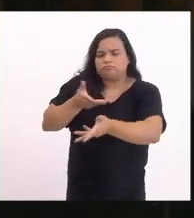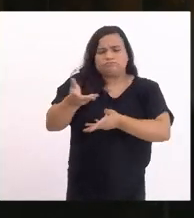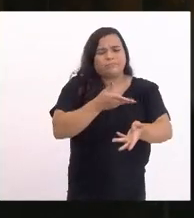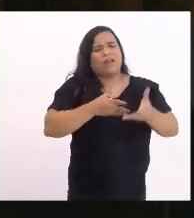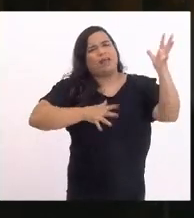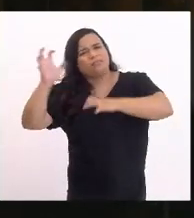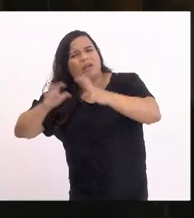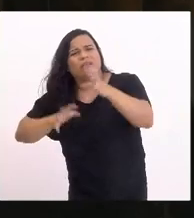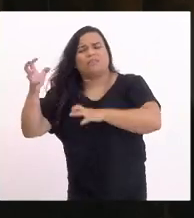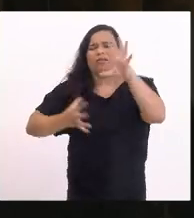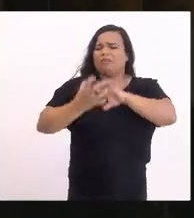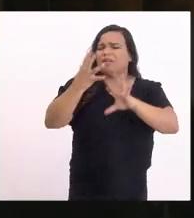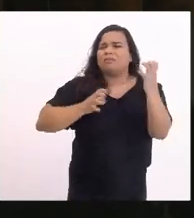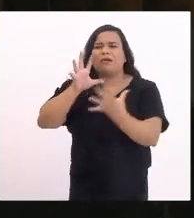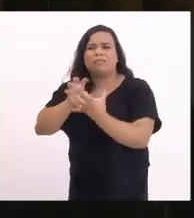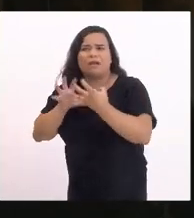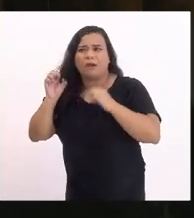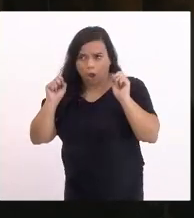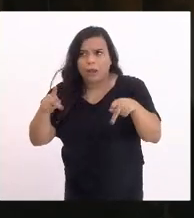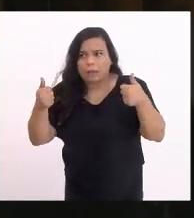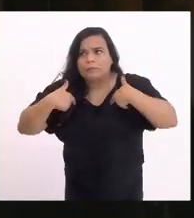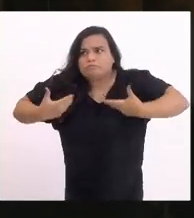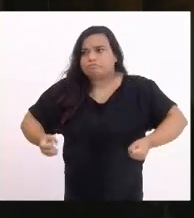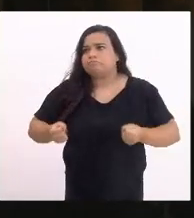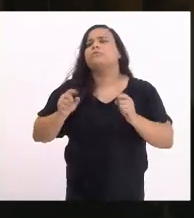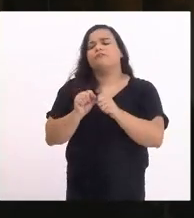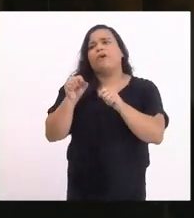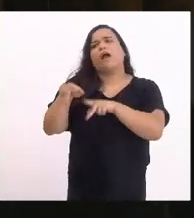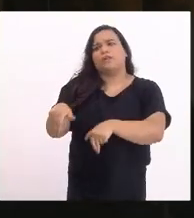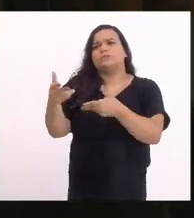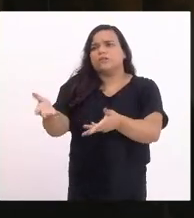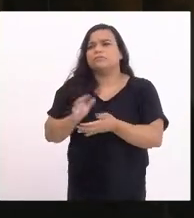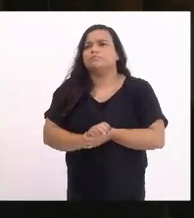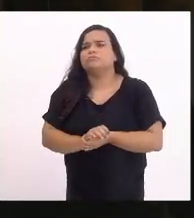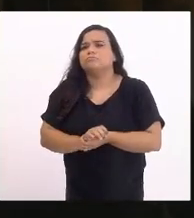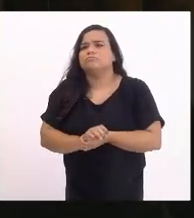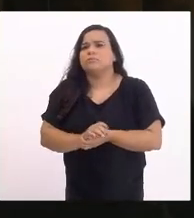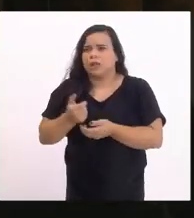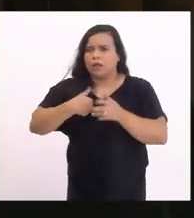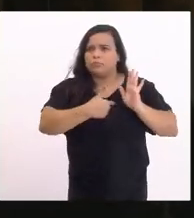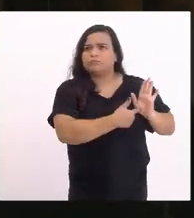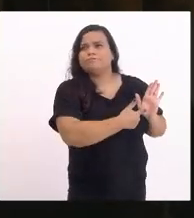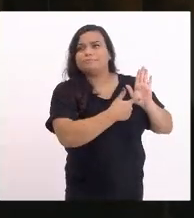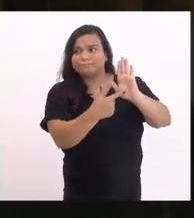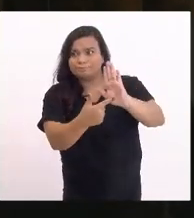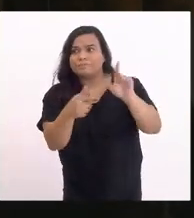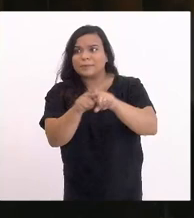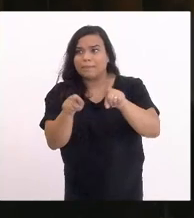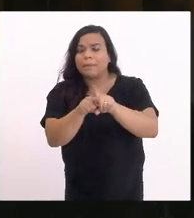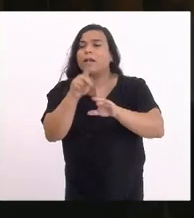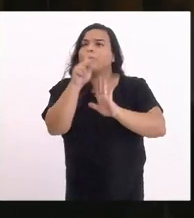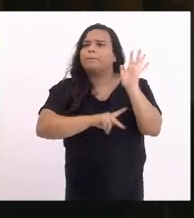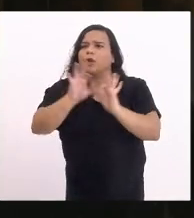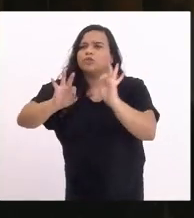discutiram comigo, etc. Isso é que tem que ser feito. Eu estou apresentando, inclusive, um projeto de alteração no regimento,